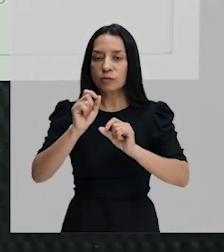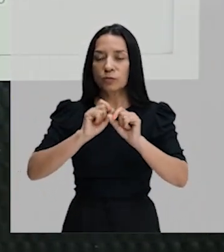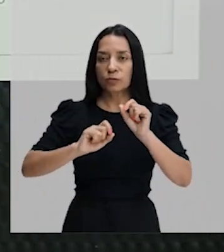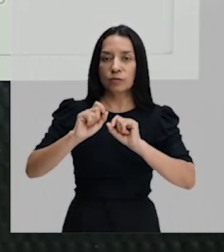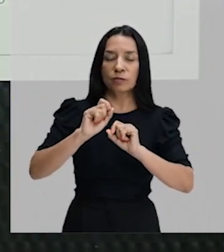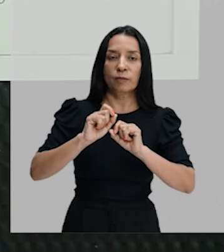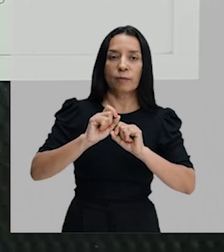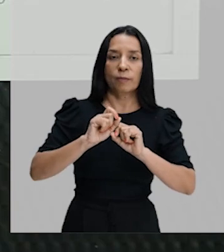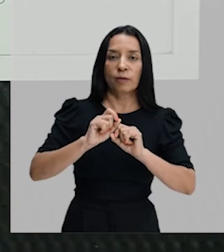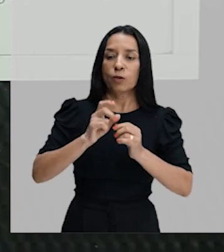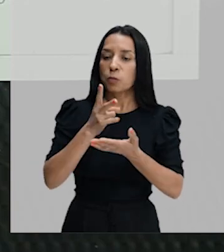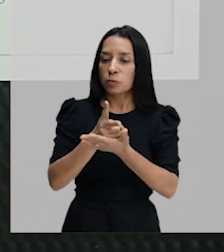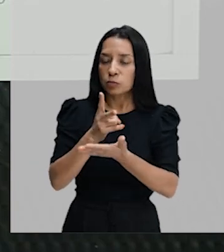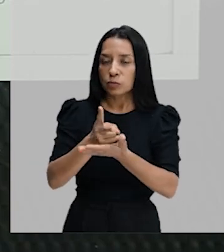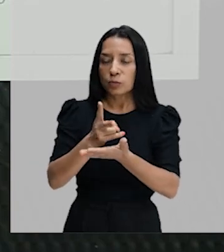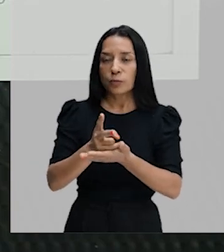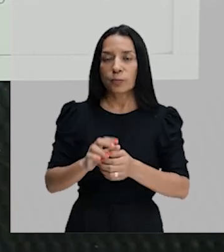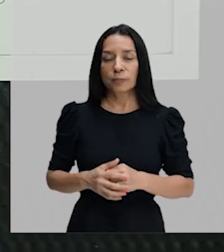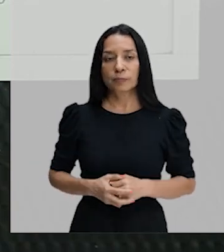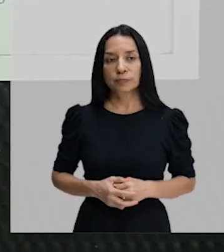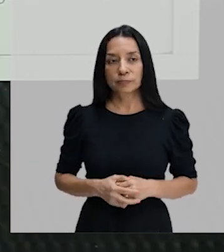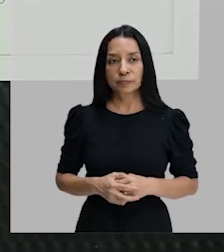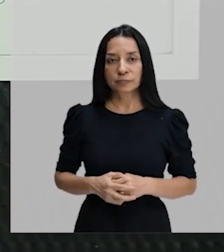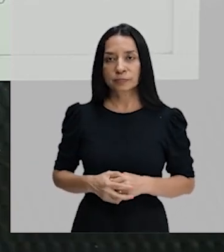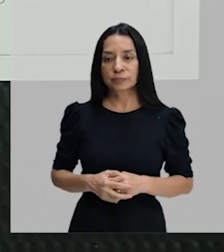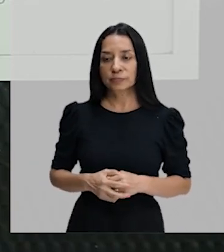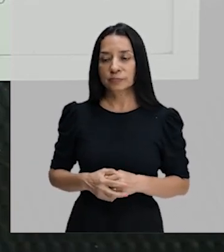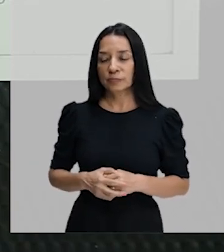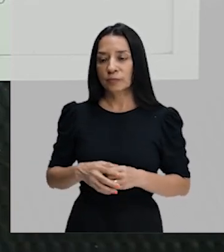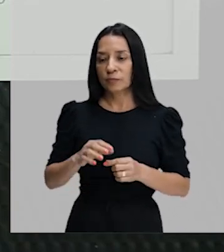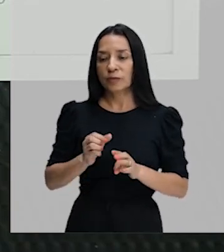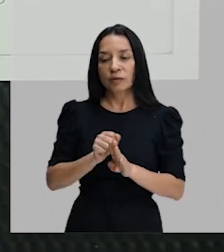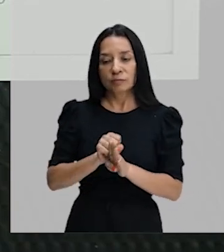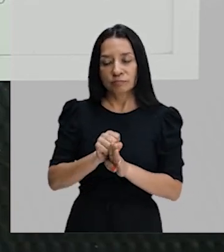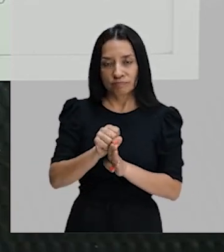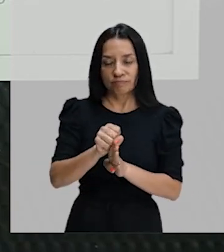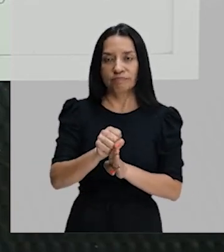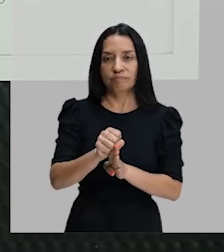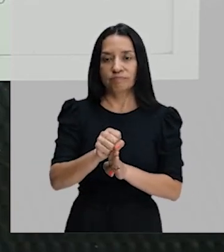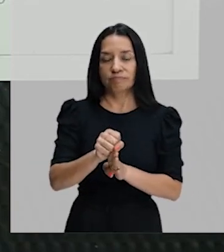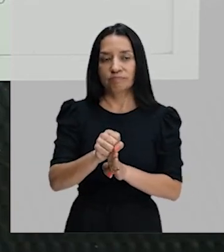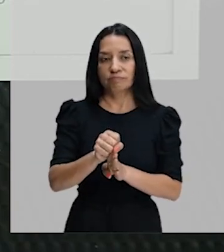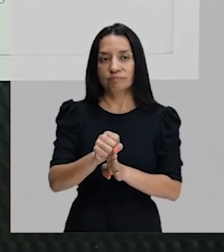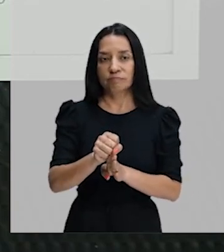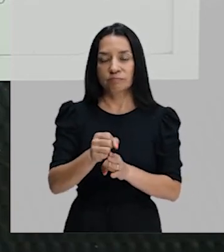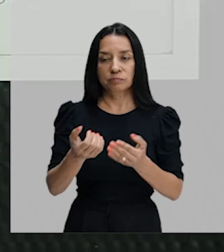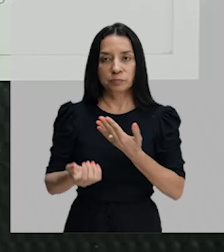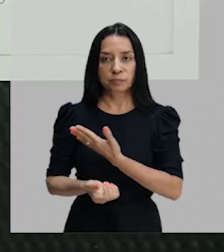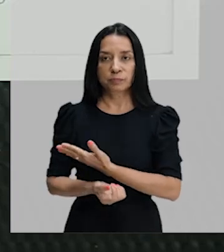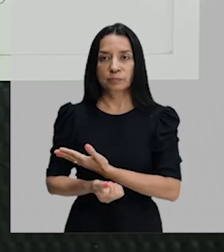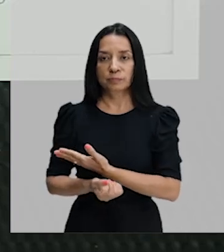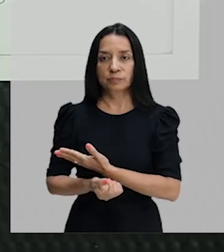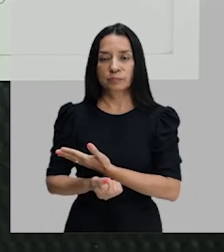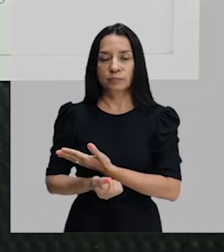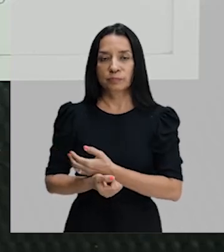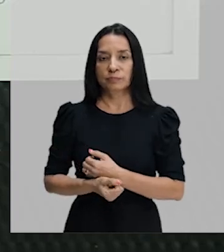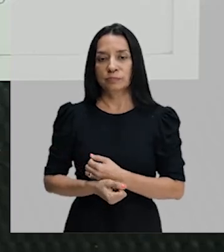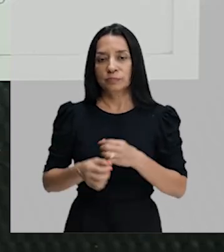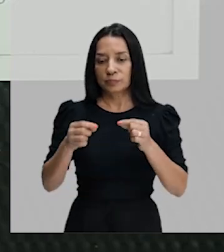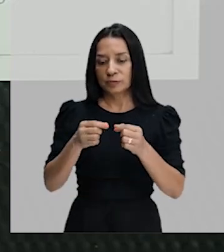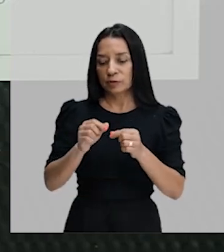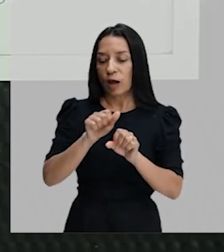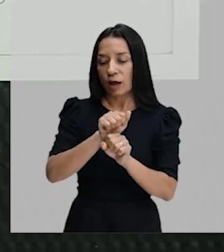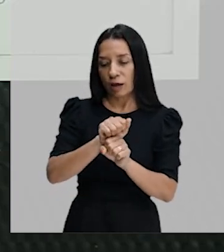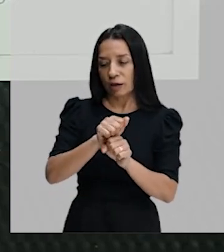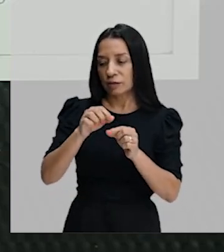manteve, né? O que foi que manteve? A direção e o sentido. Eles estão na horizontal, o A está na